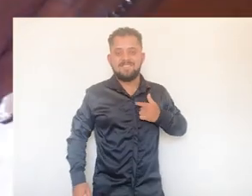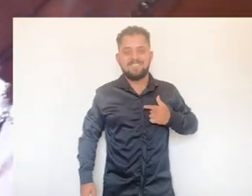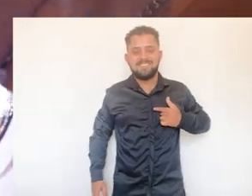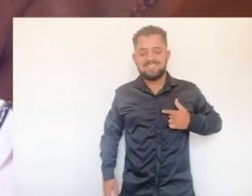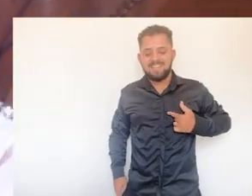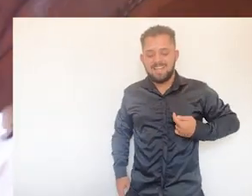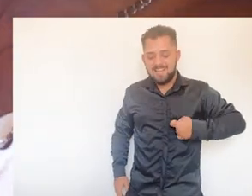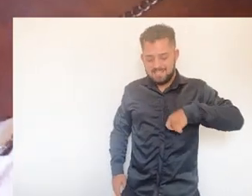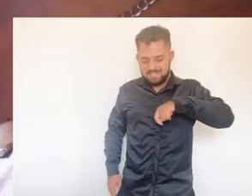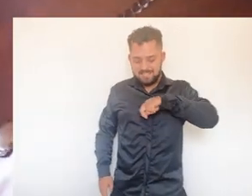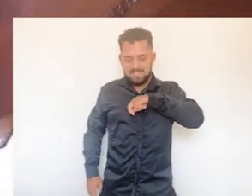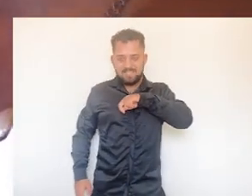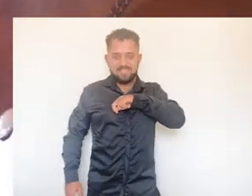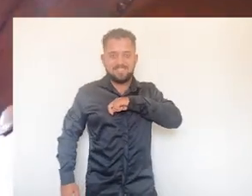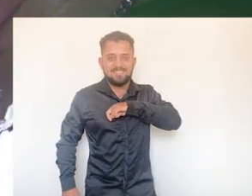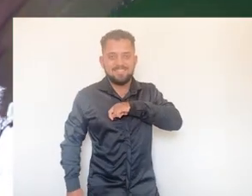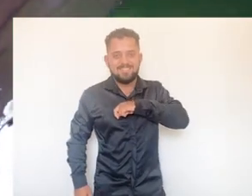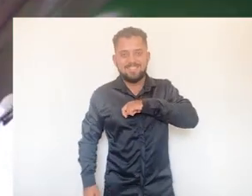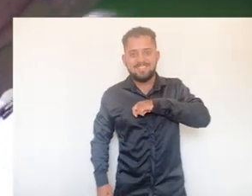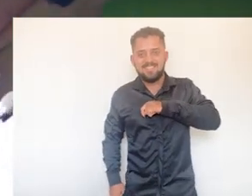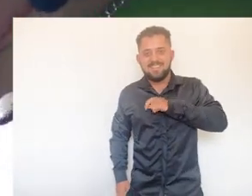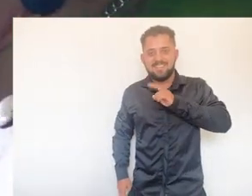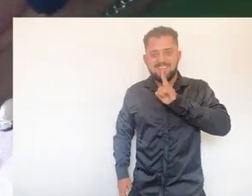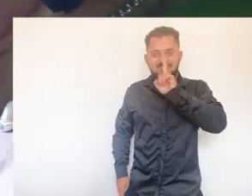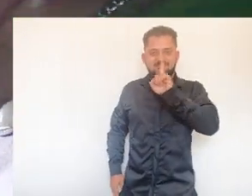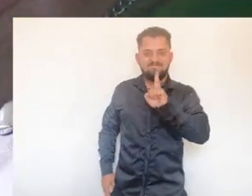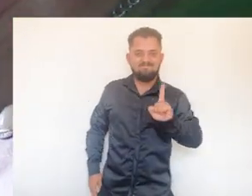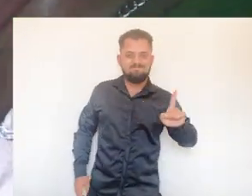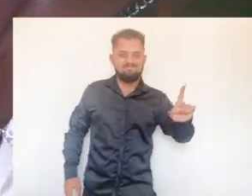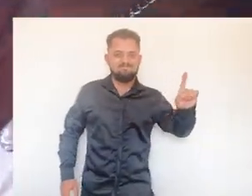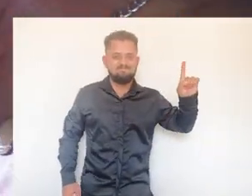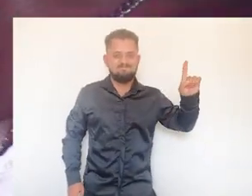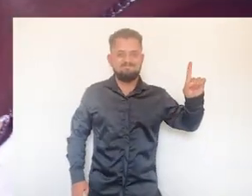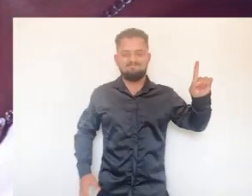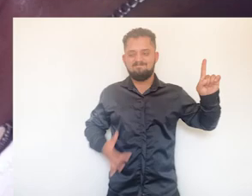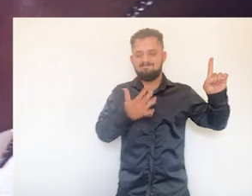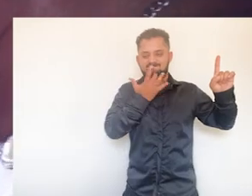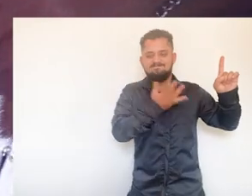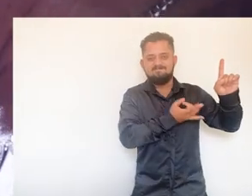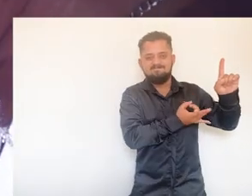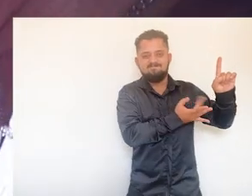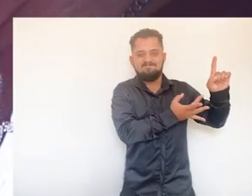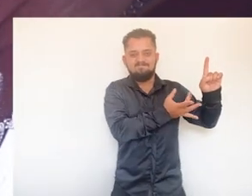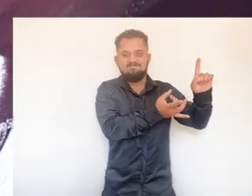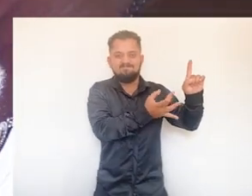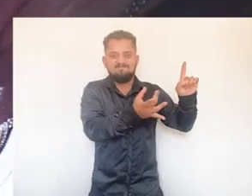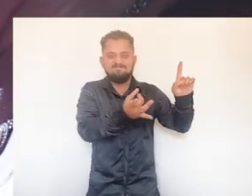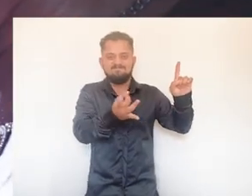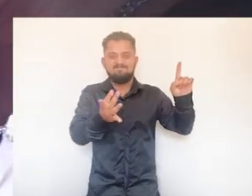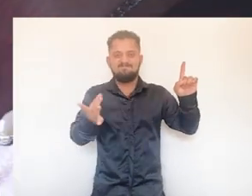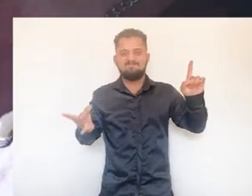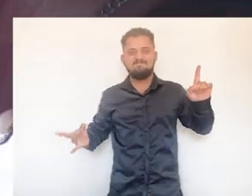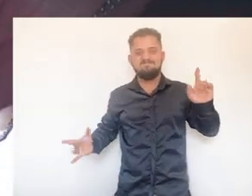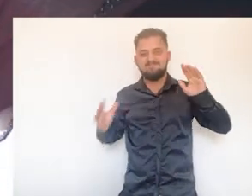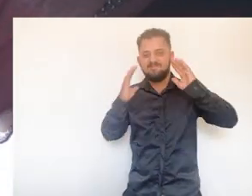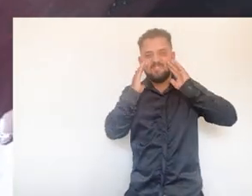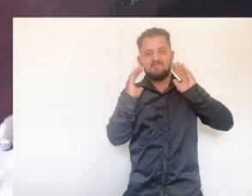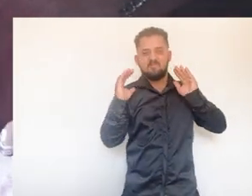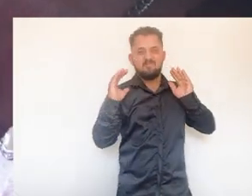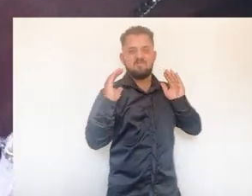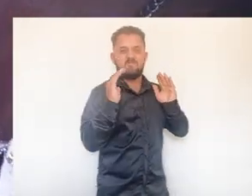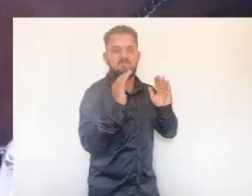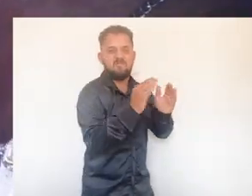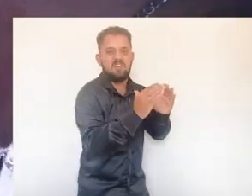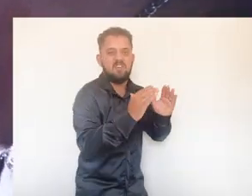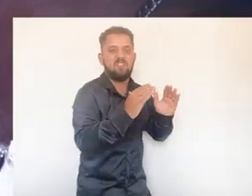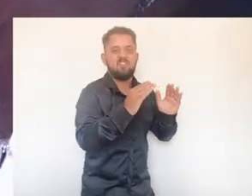ser. Me ponho distante, me faço miragem, no colo dos olhos